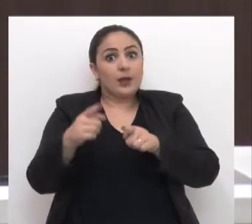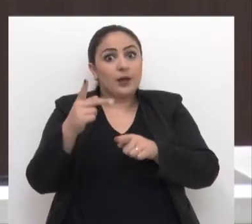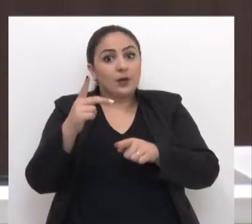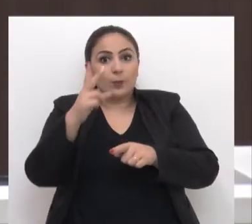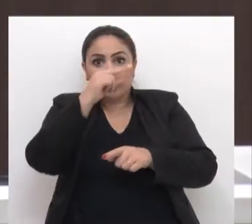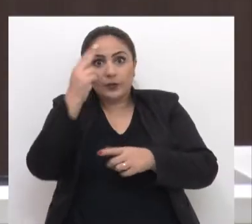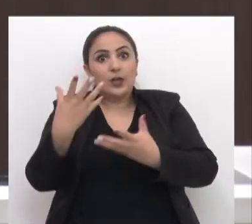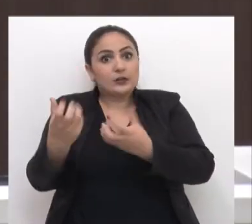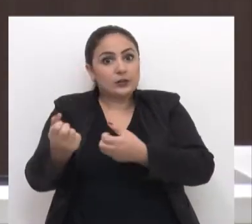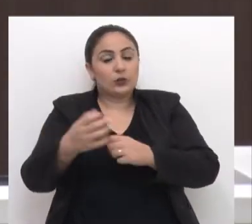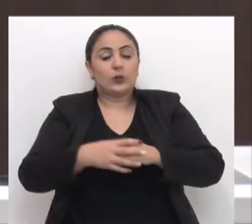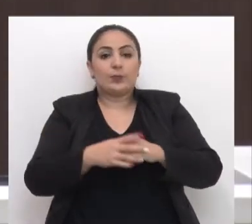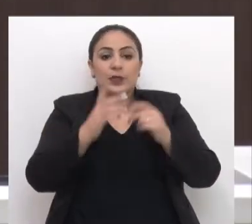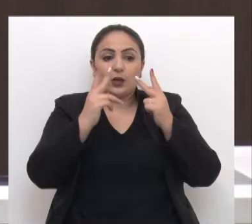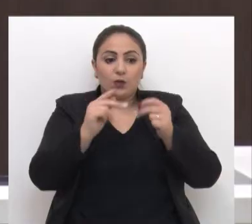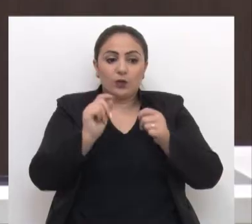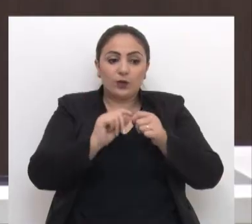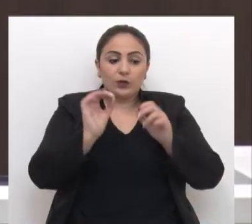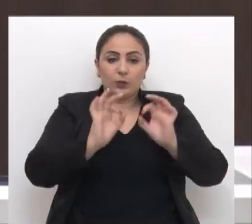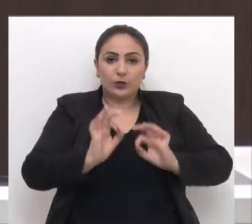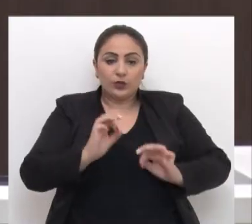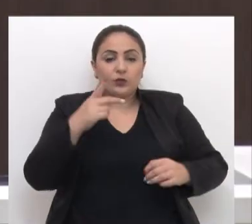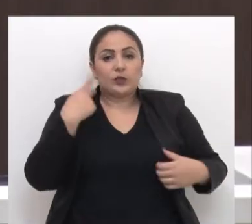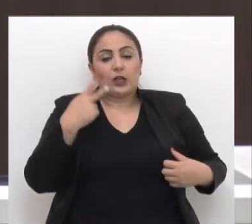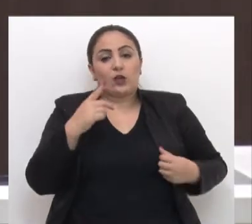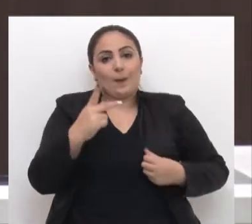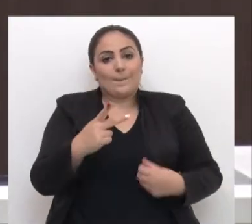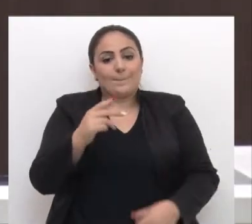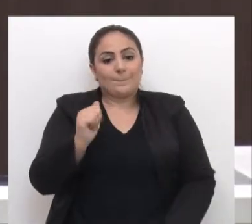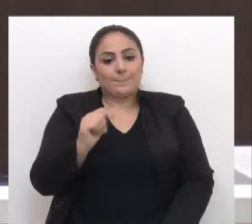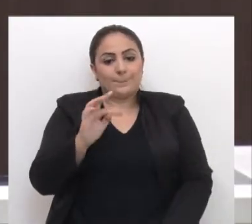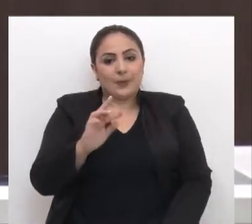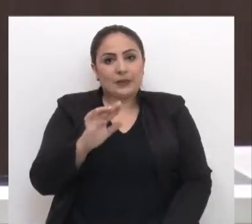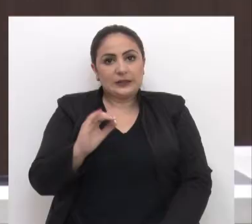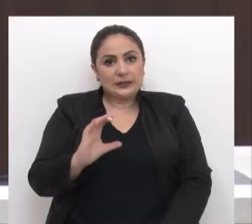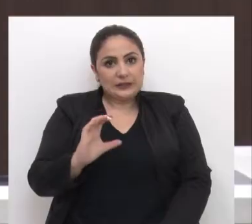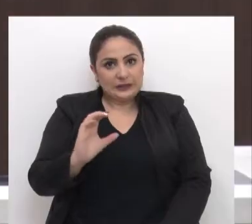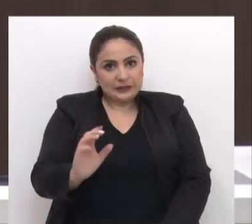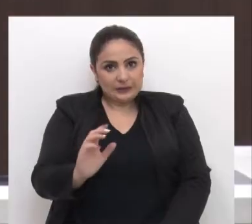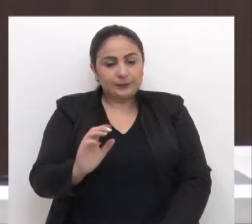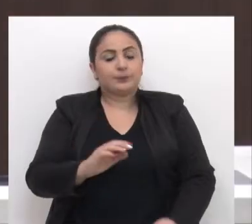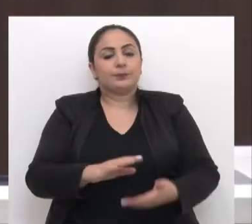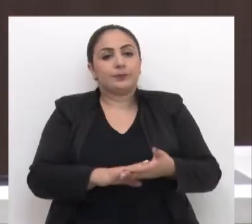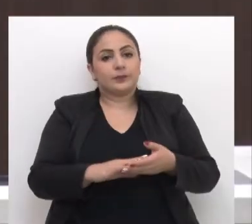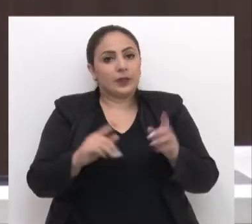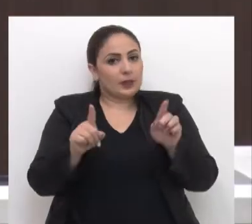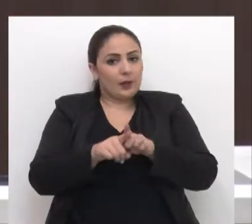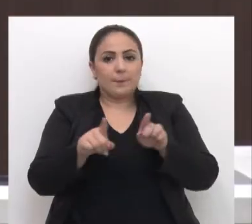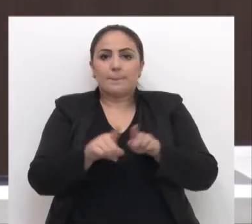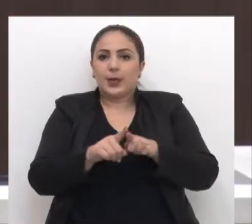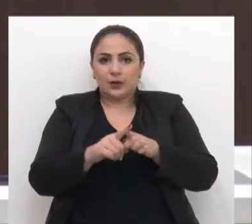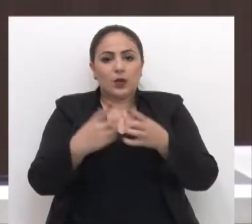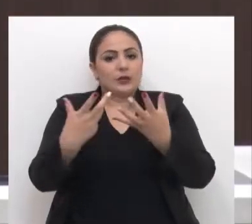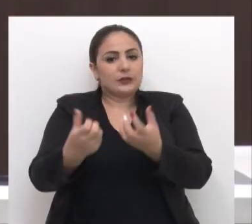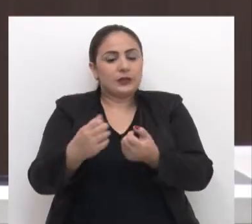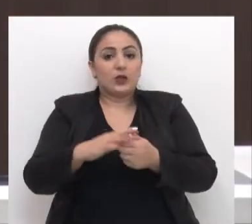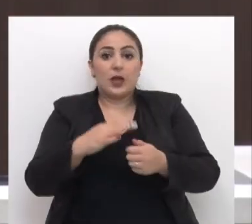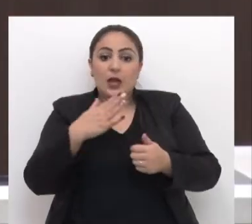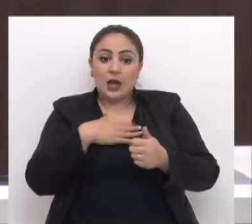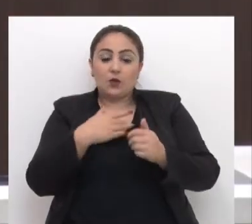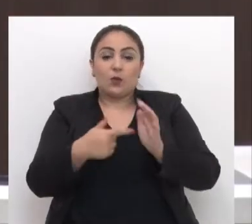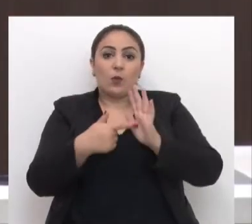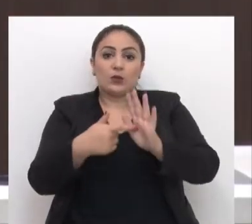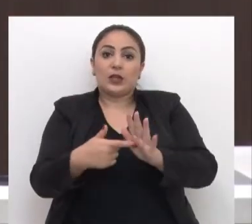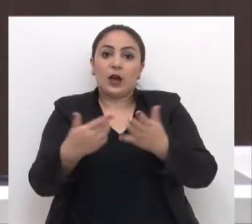foi feito num projeto do vereador Patrick Cavalcante, que também não tirou mérito, eu então